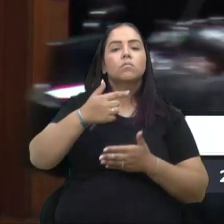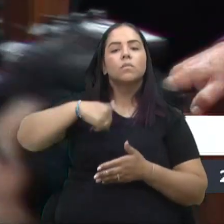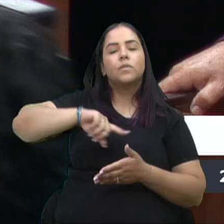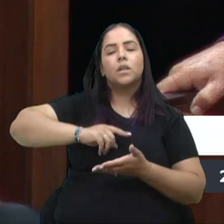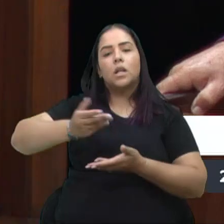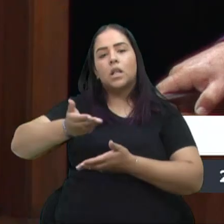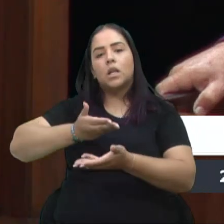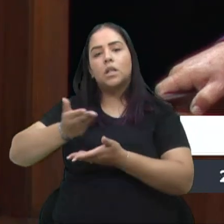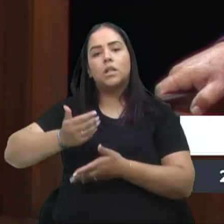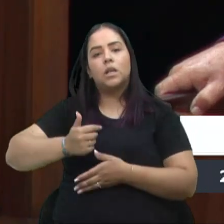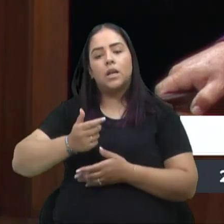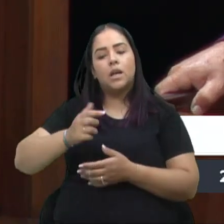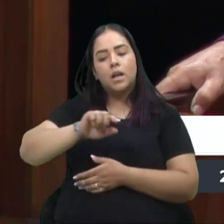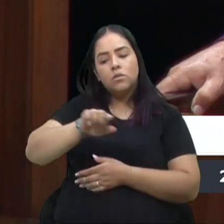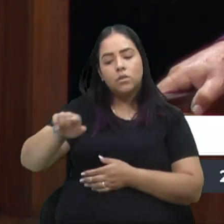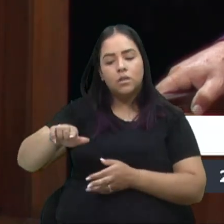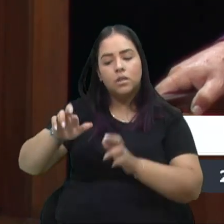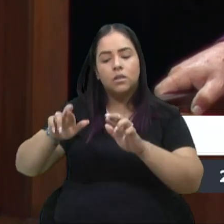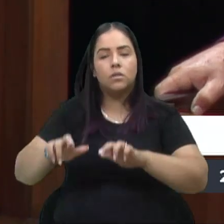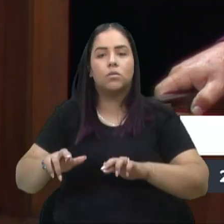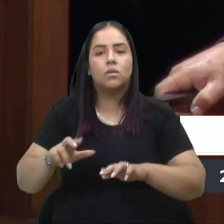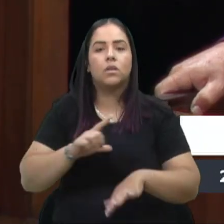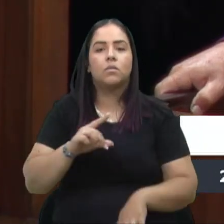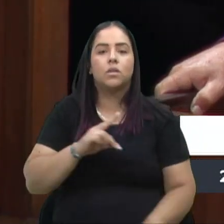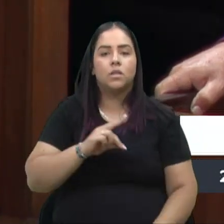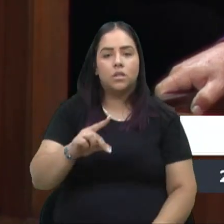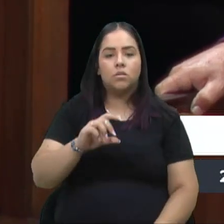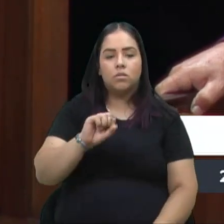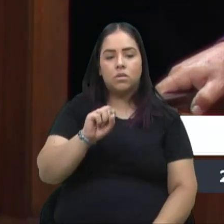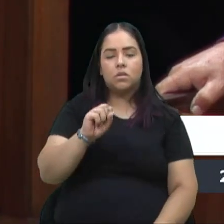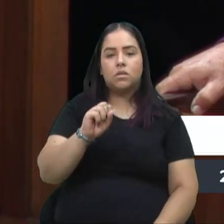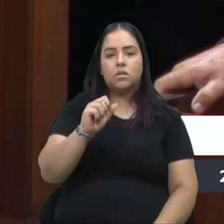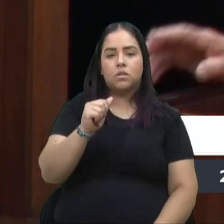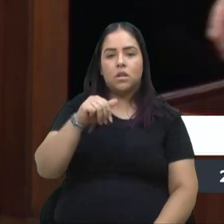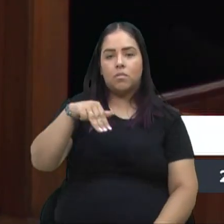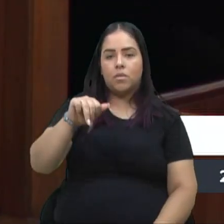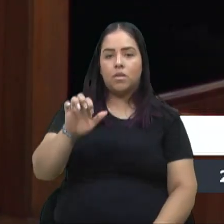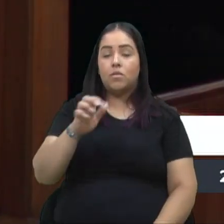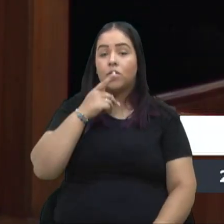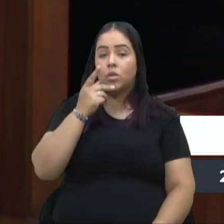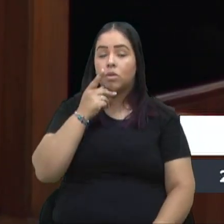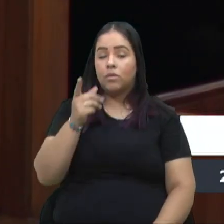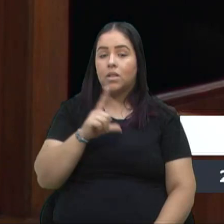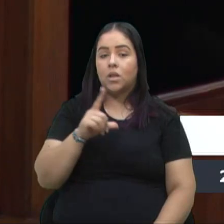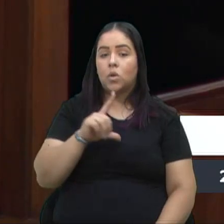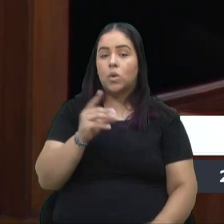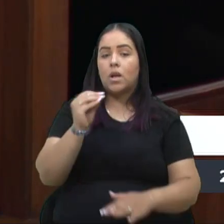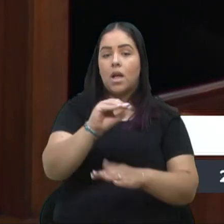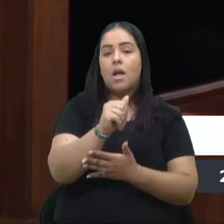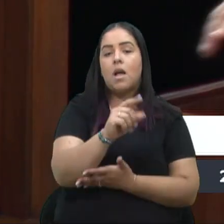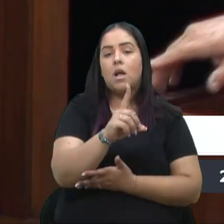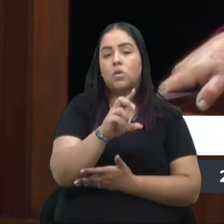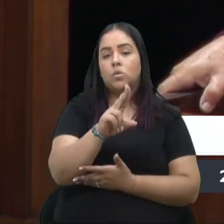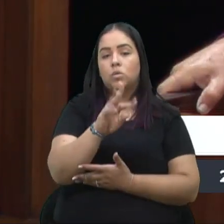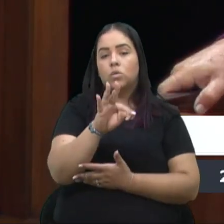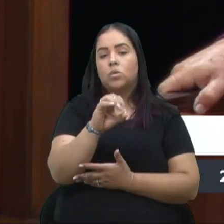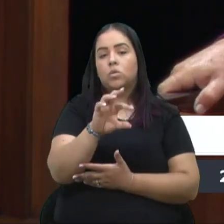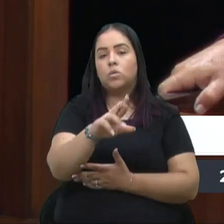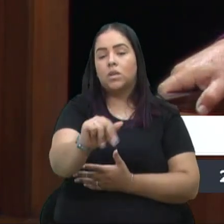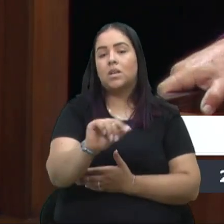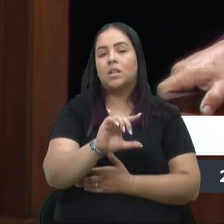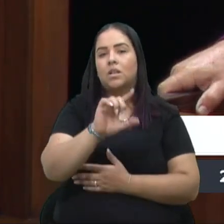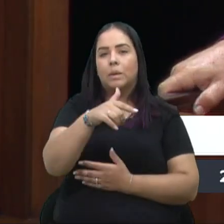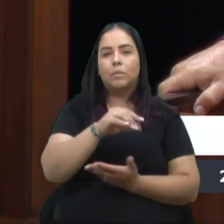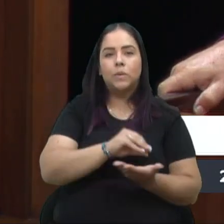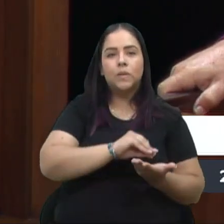presidente do sambai me falou ontem que vai ser colocado uma doutora encaixa bem grande para depois distribuir logo